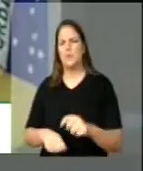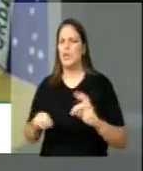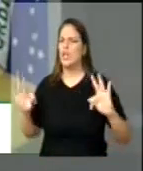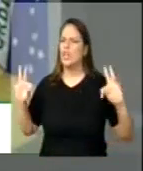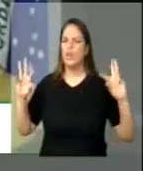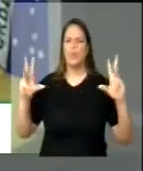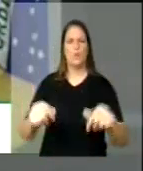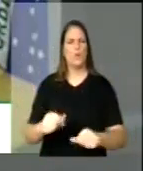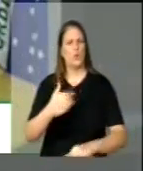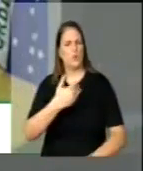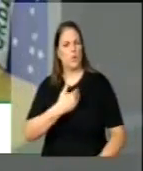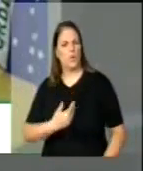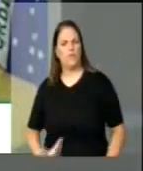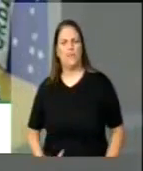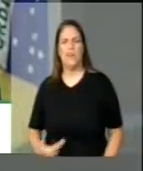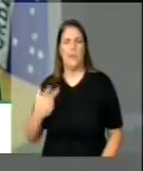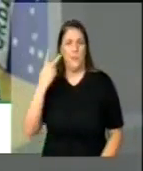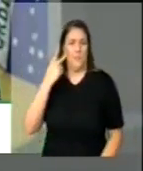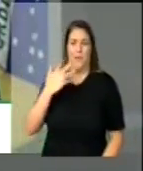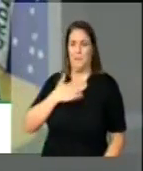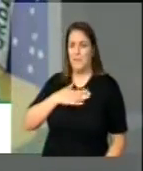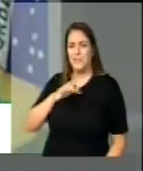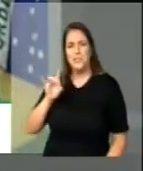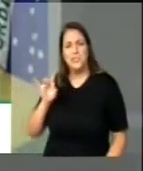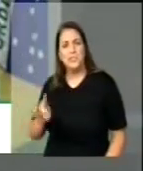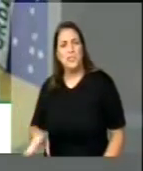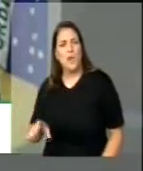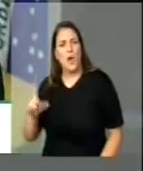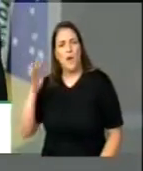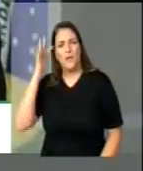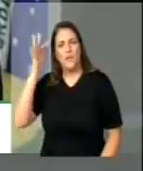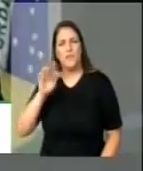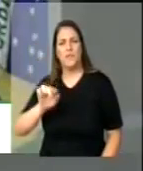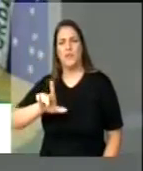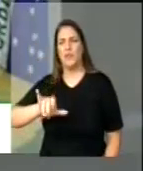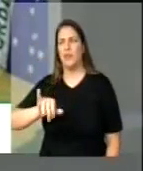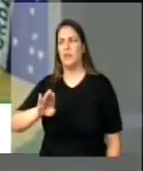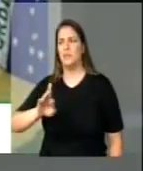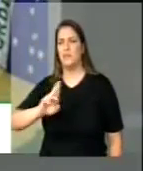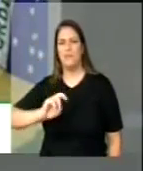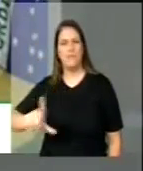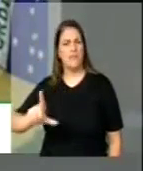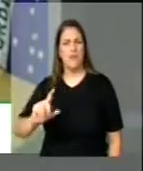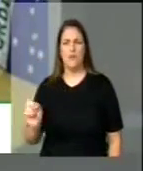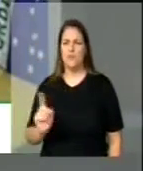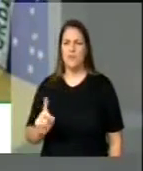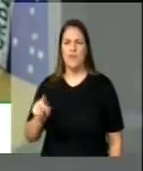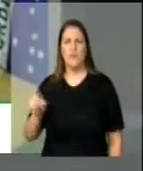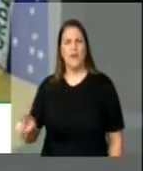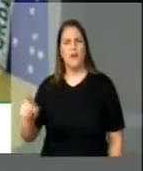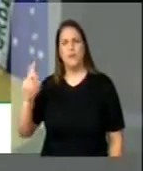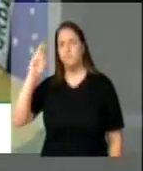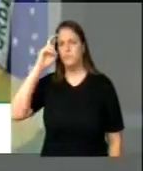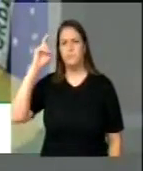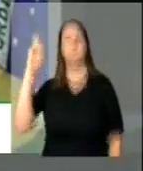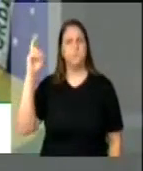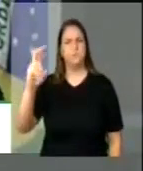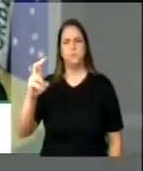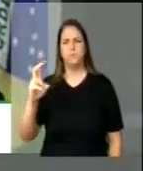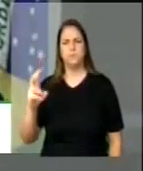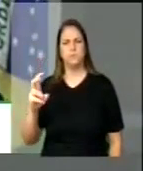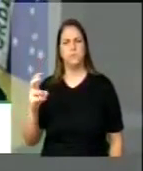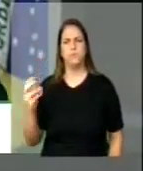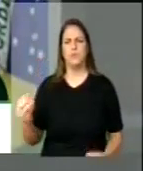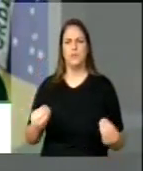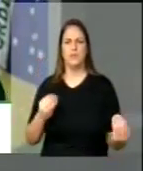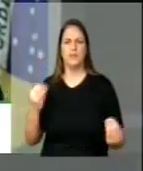Estado. Para mim, ele não era só um liberal, ele era muito mais. Ele é um homem de Estado, que tinha uma visão da